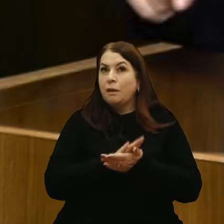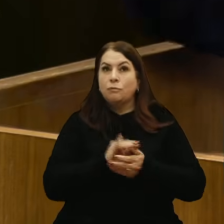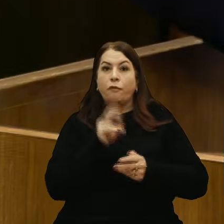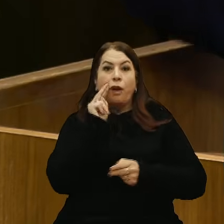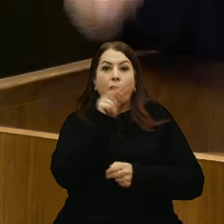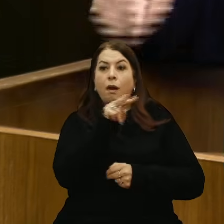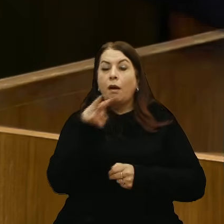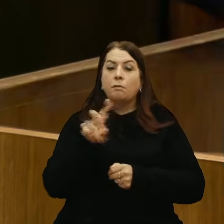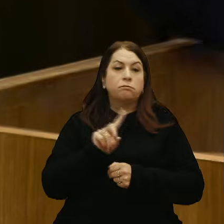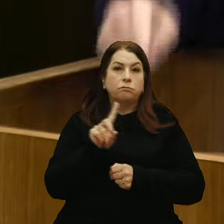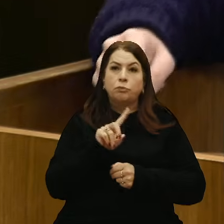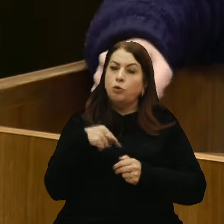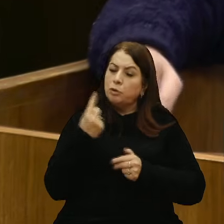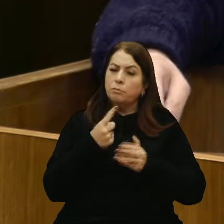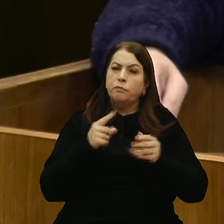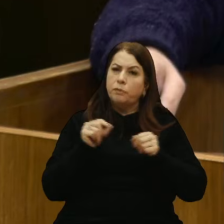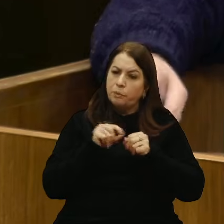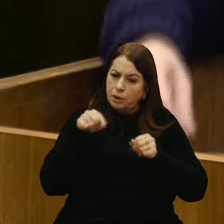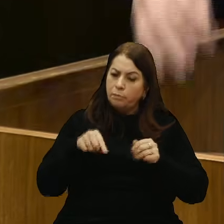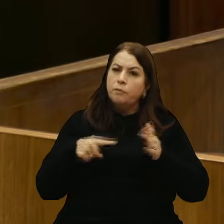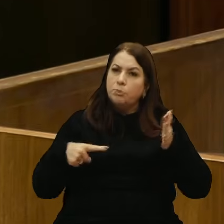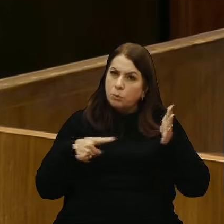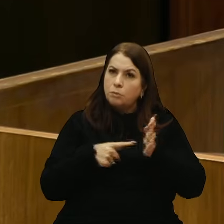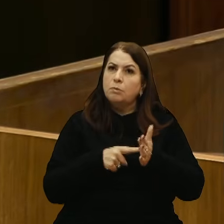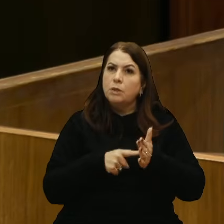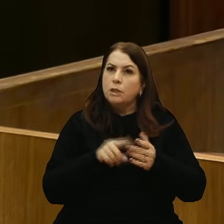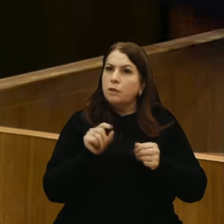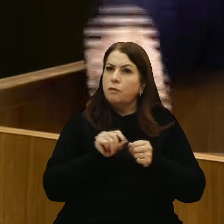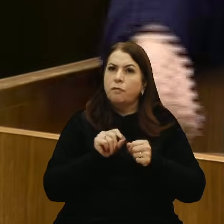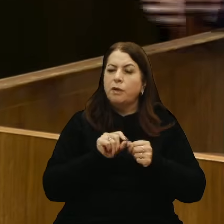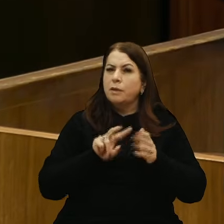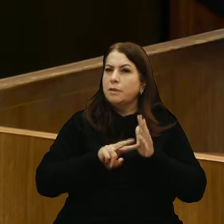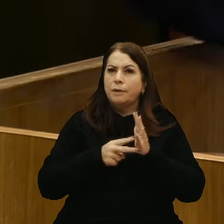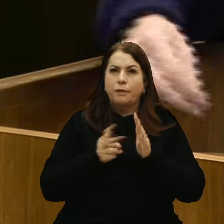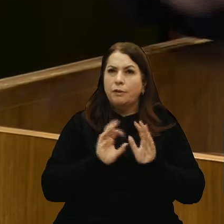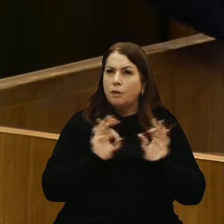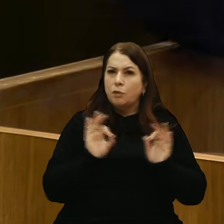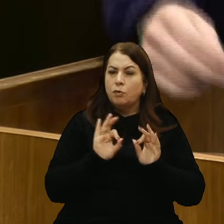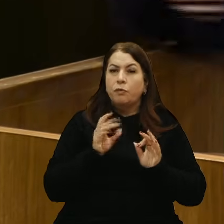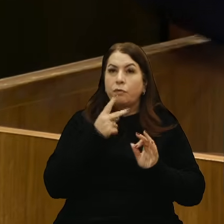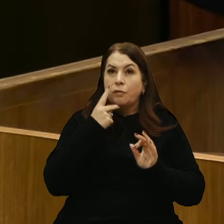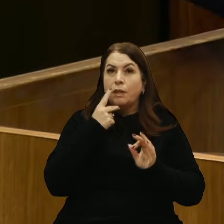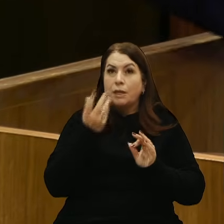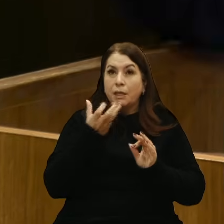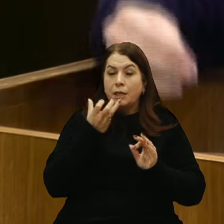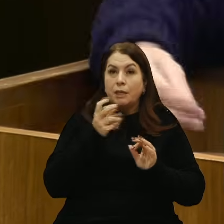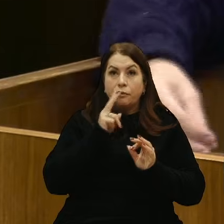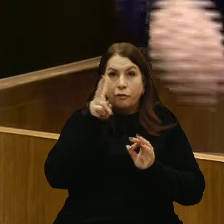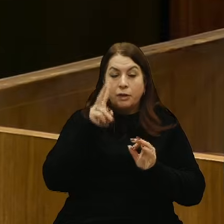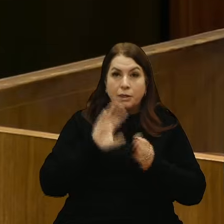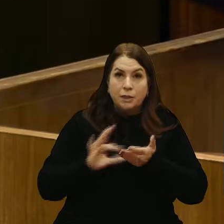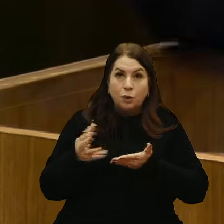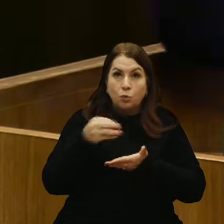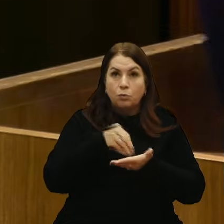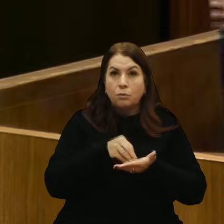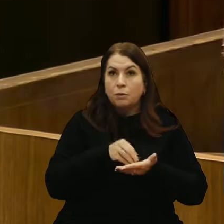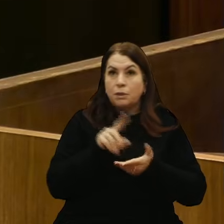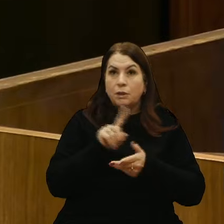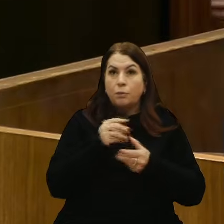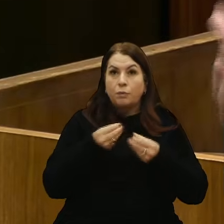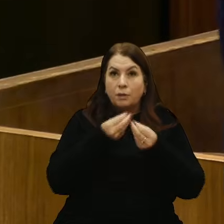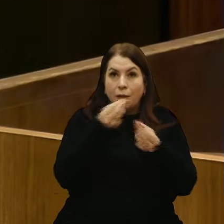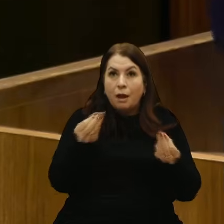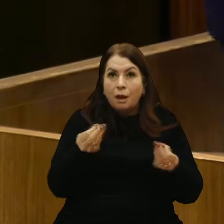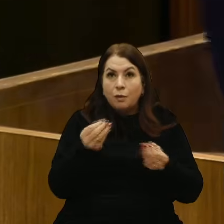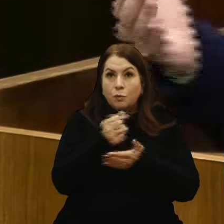Nós estamos aqui para denunciar isso. E não faz sentido nenhum dizerem que querem fortalecer a Codeca e não entregarem